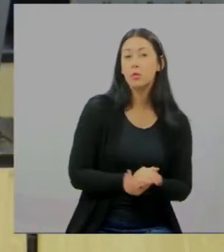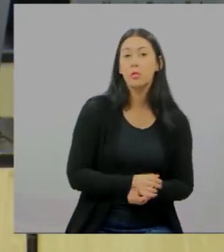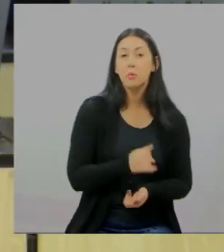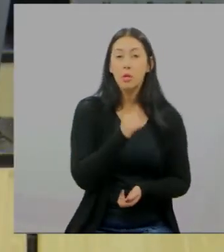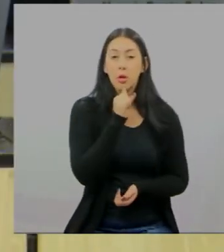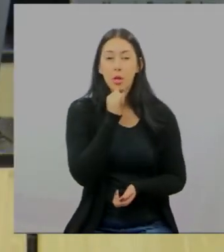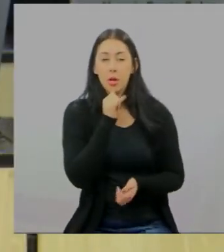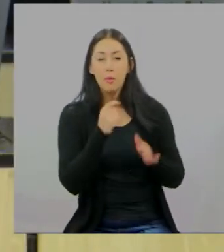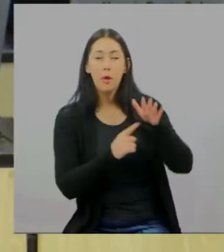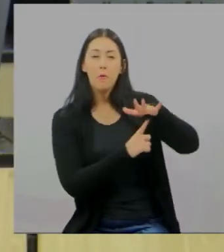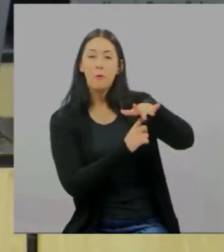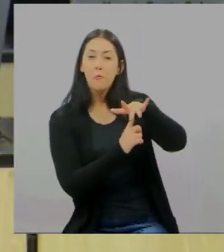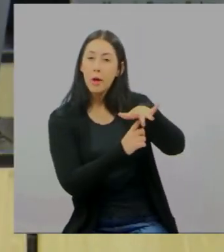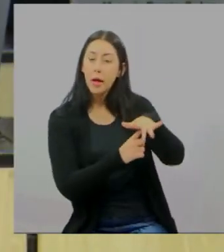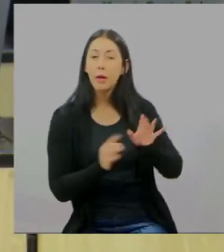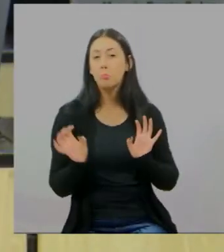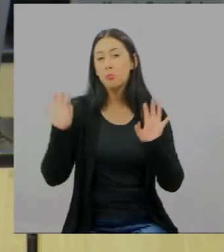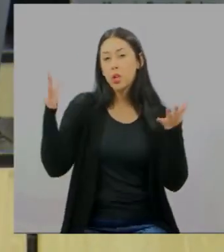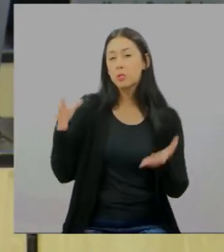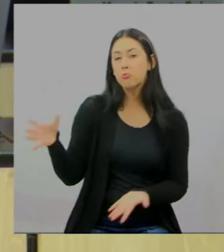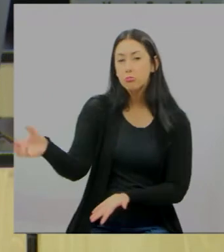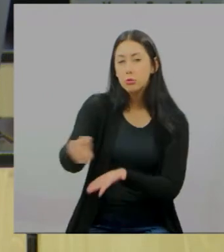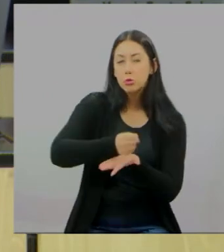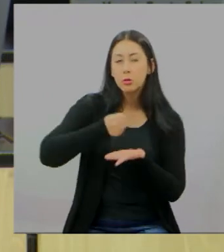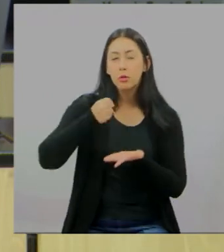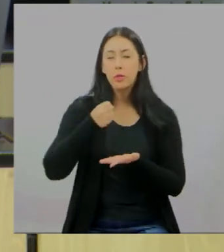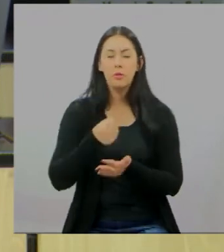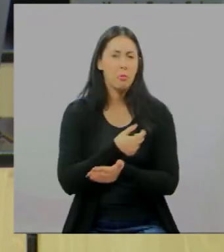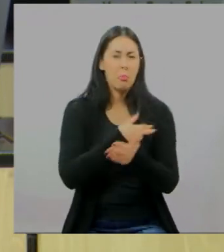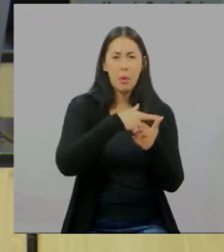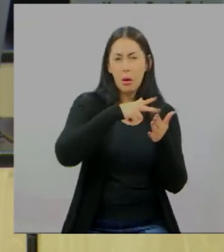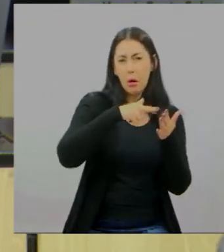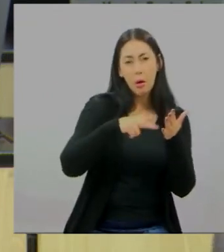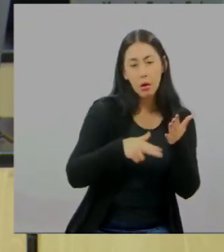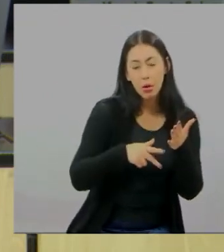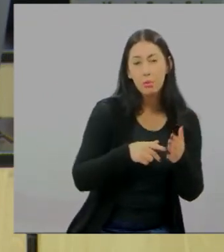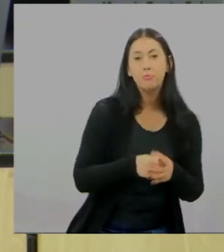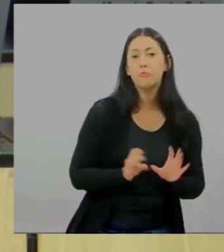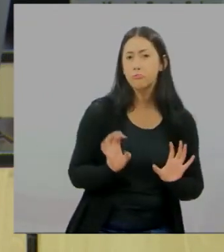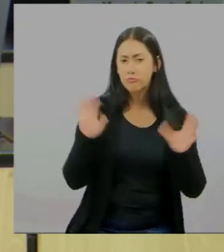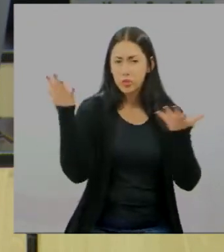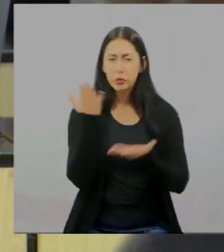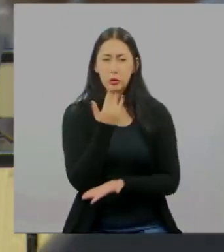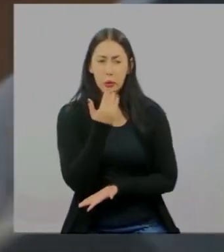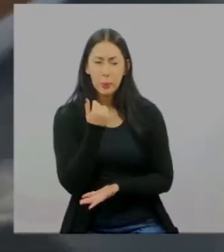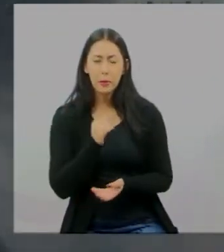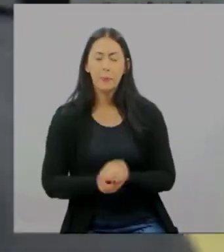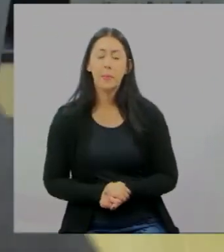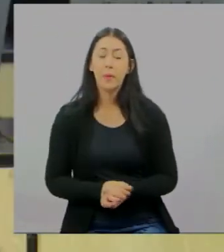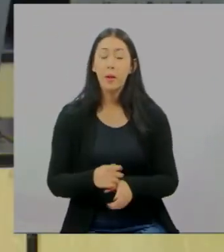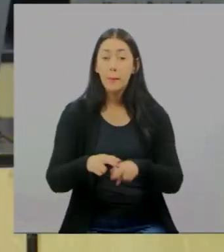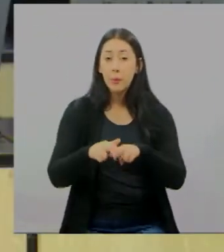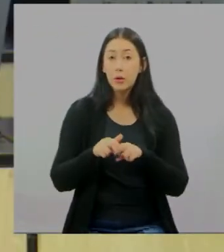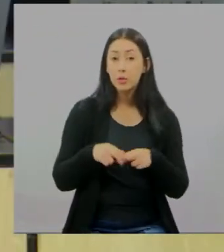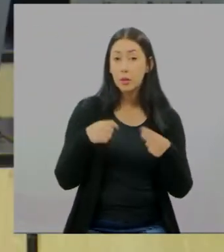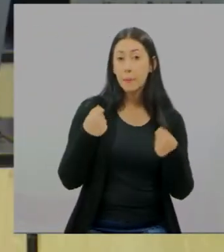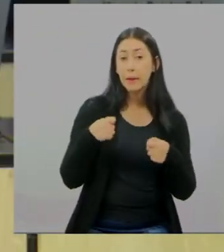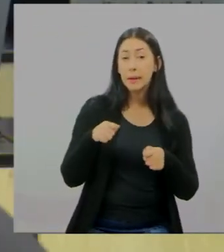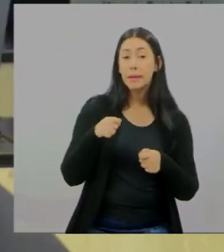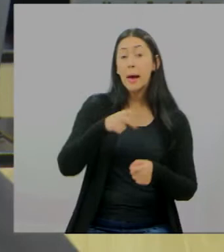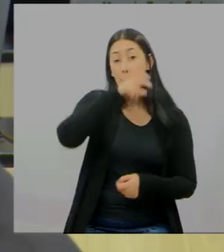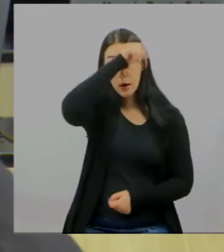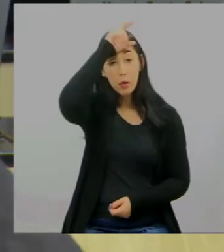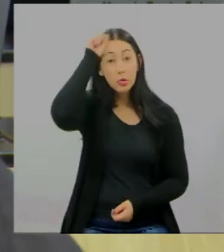da Cerveja Artesanal, a Festa das Nações. Considerando por parte da Fundação Cultural de Jacareí apoio imprescindível aos artistas de